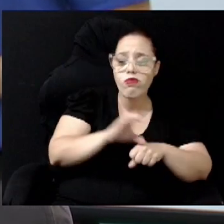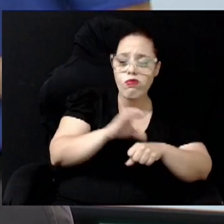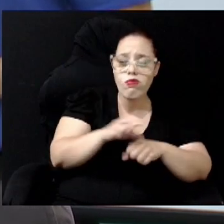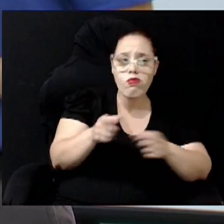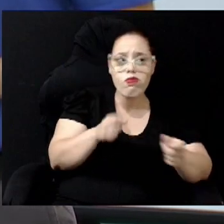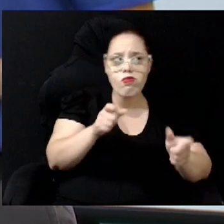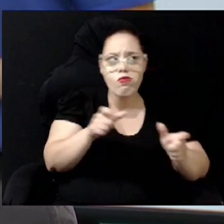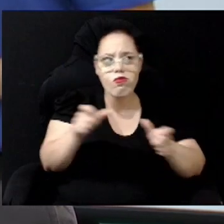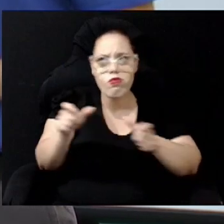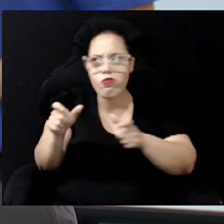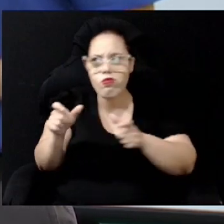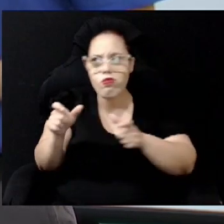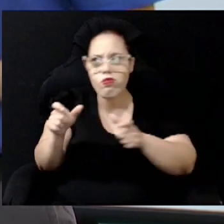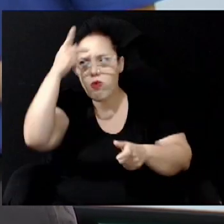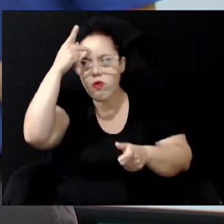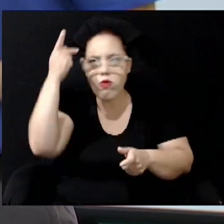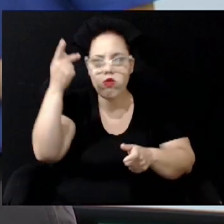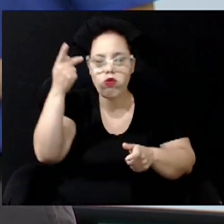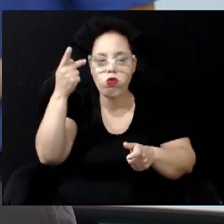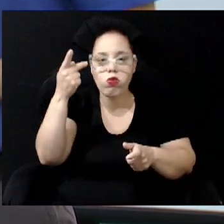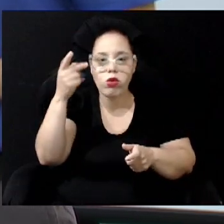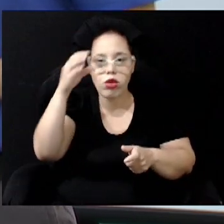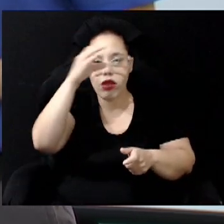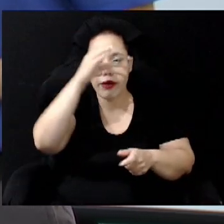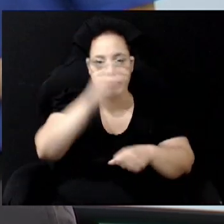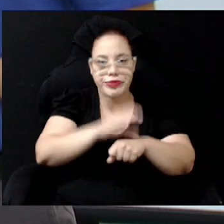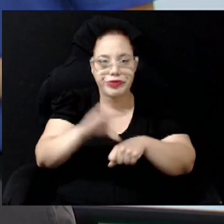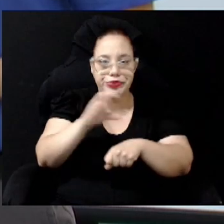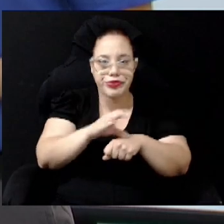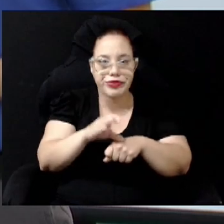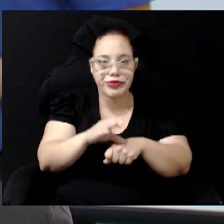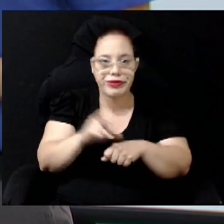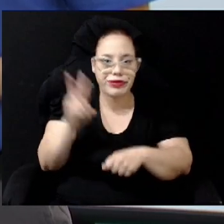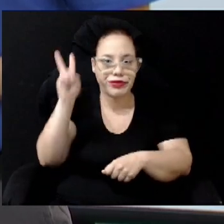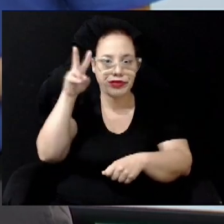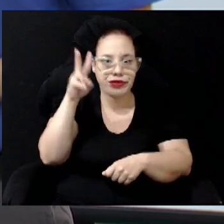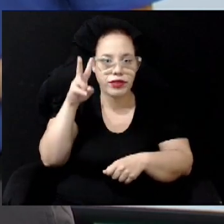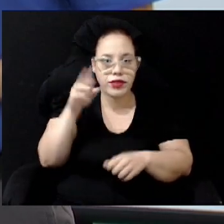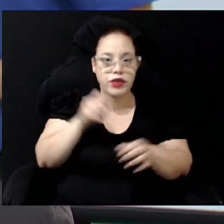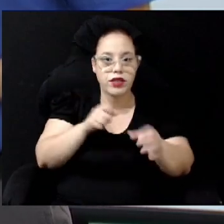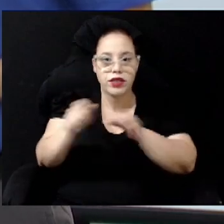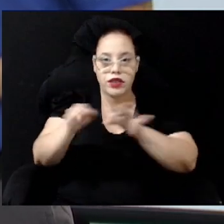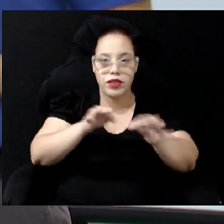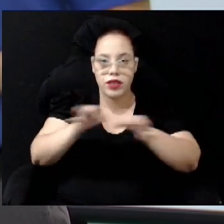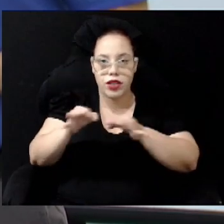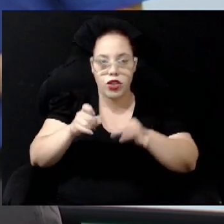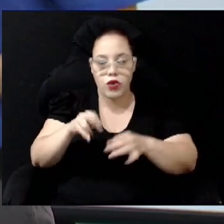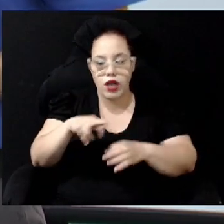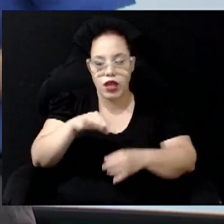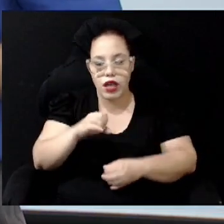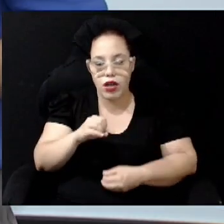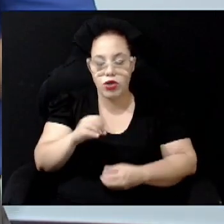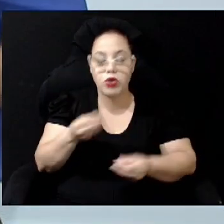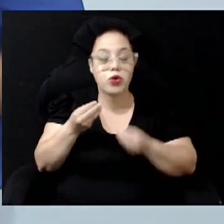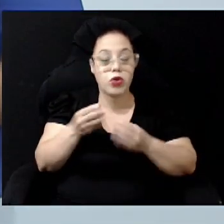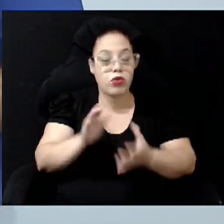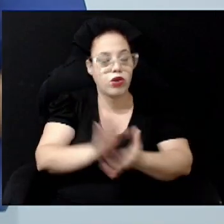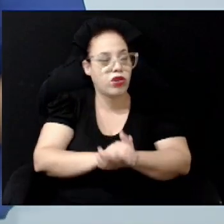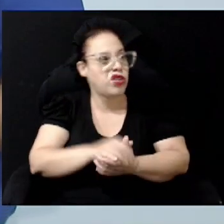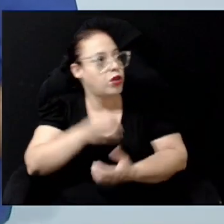cursando o curso de historiador, elas passam aí por uma preparação, um estágio, como é? Bom,